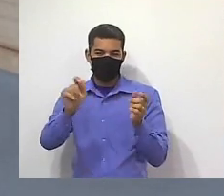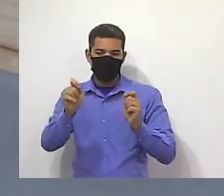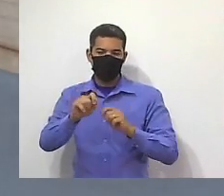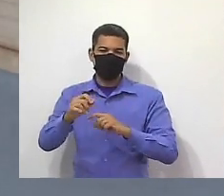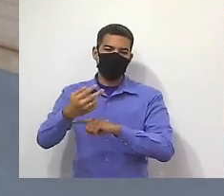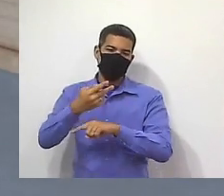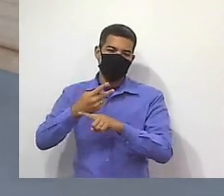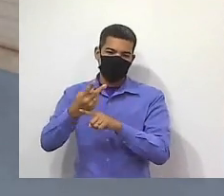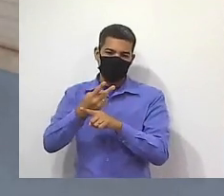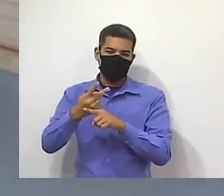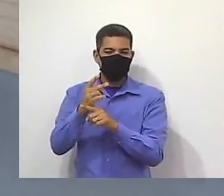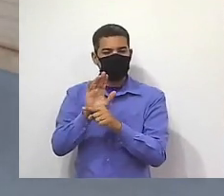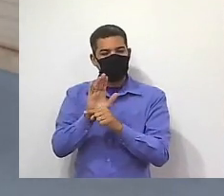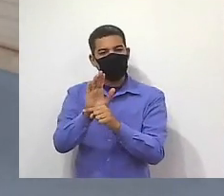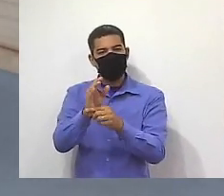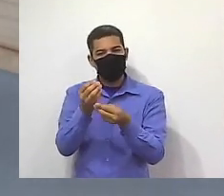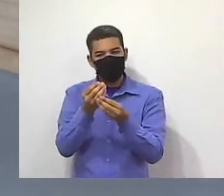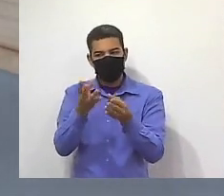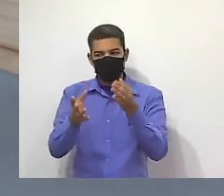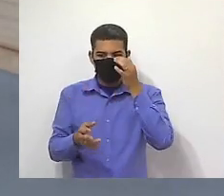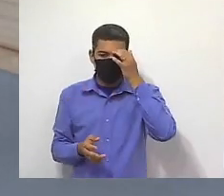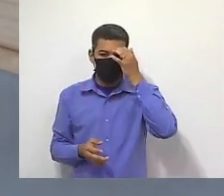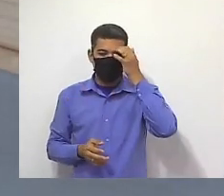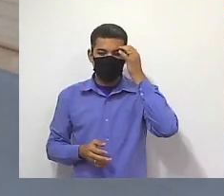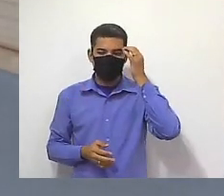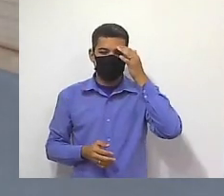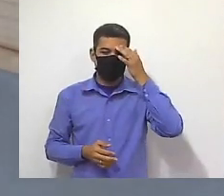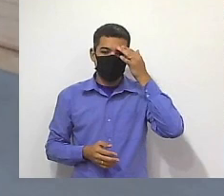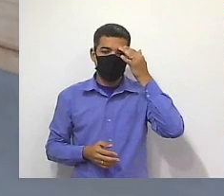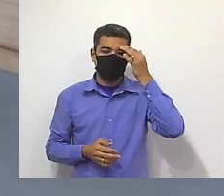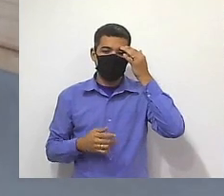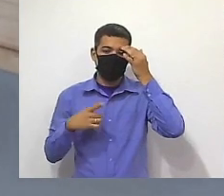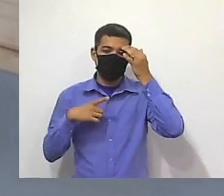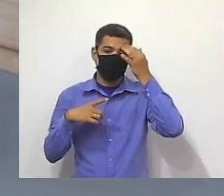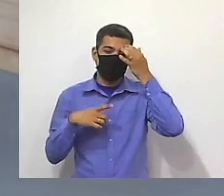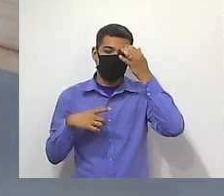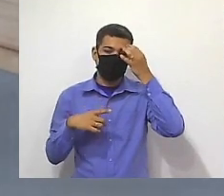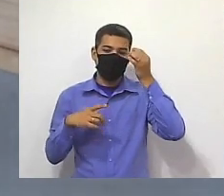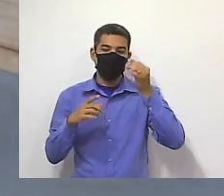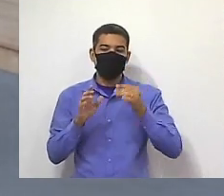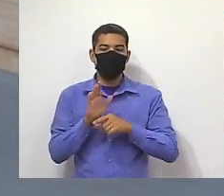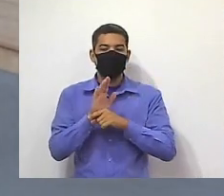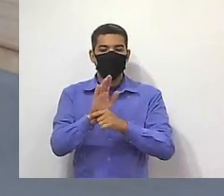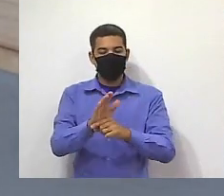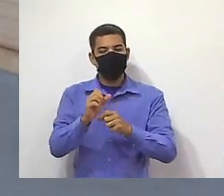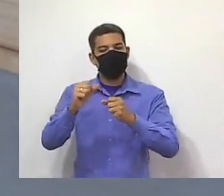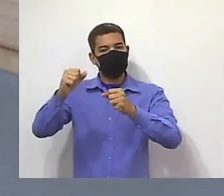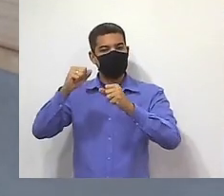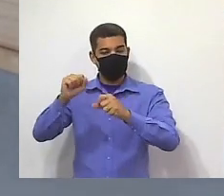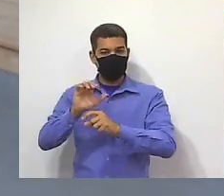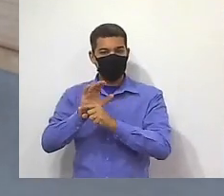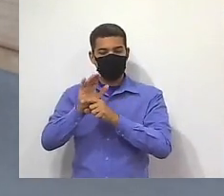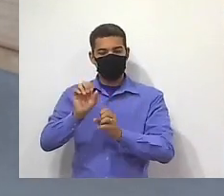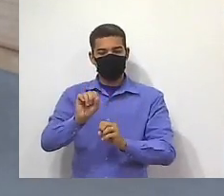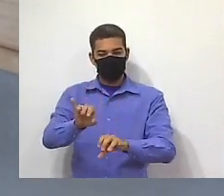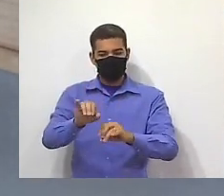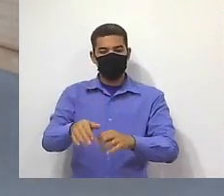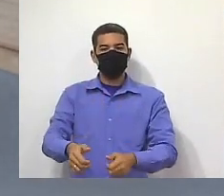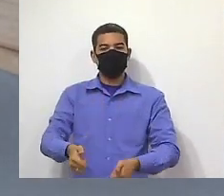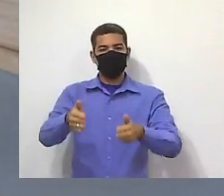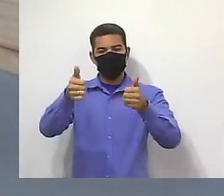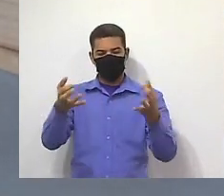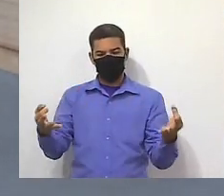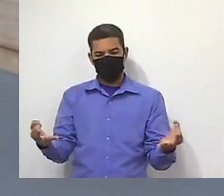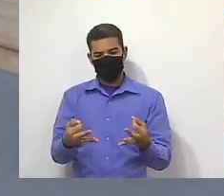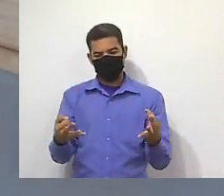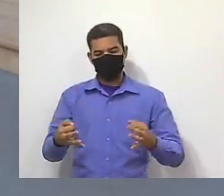professores de toda a rede de educação do estado de Pernambuco. A gente está aqui para somar forças em prol de uma educação de